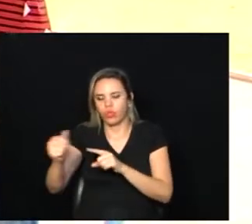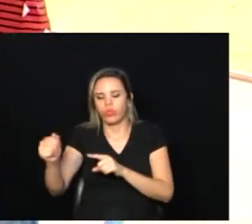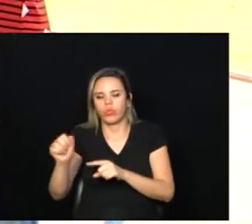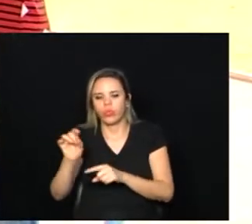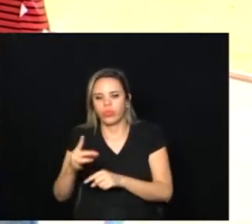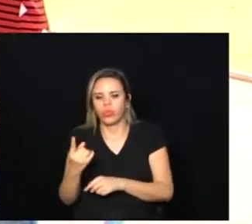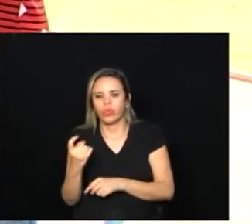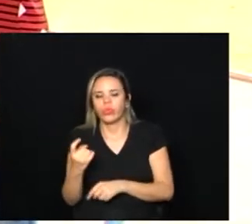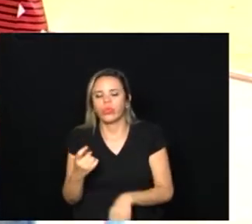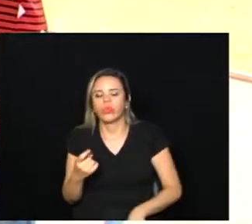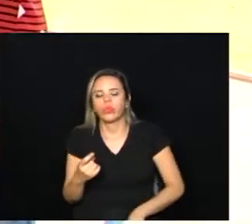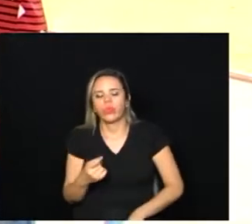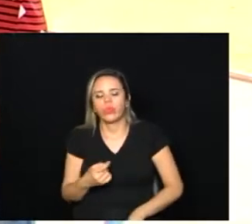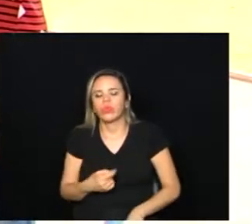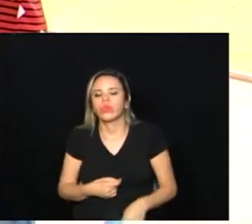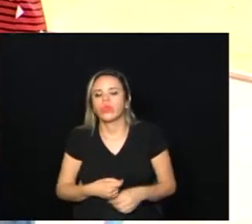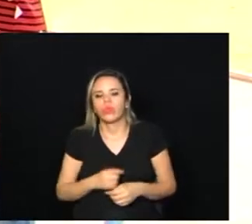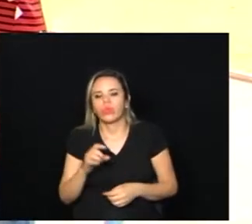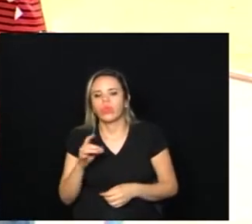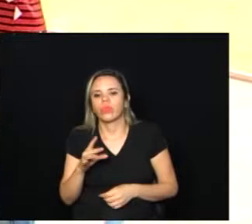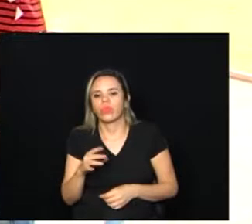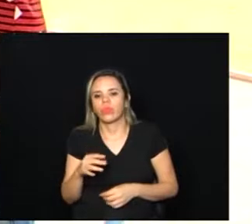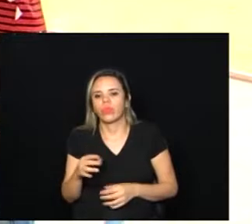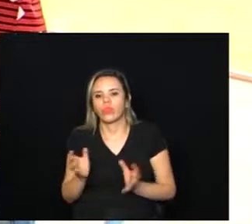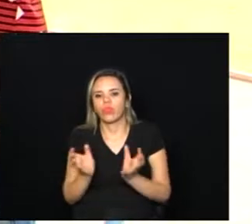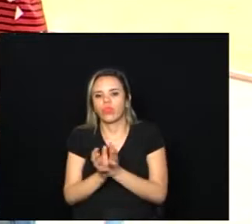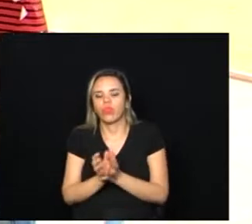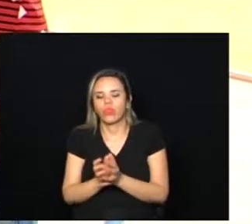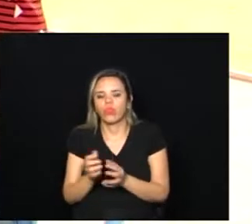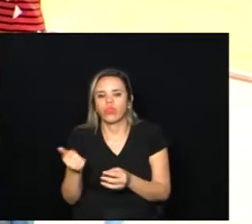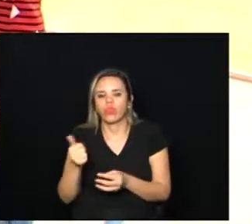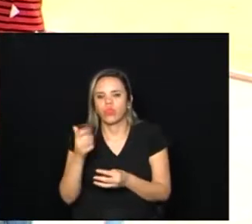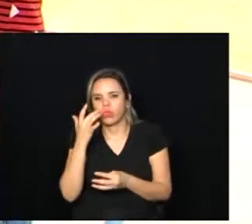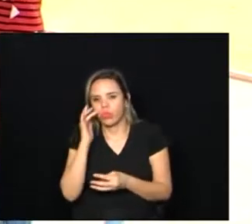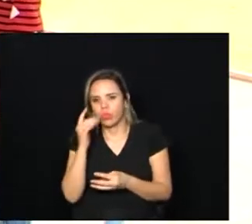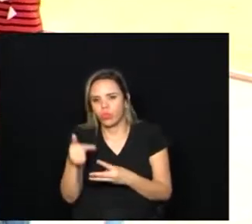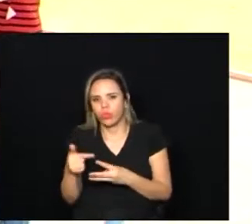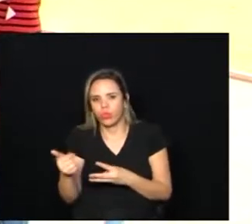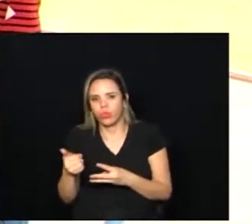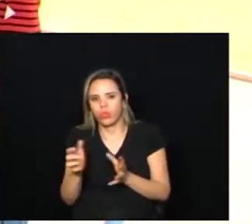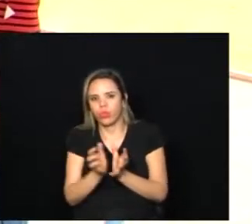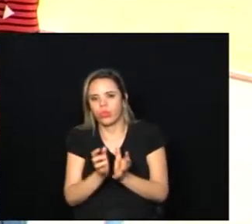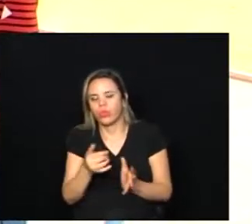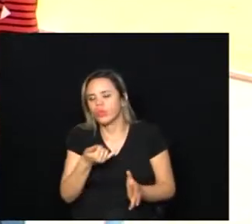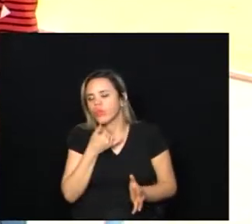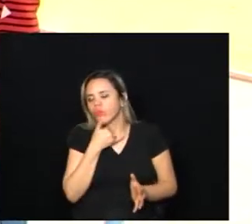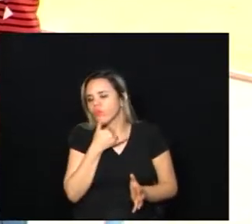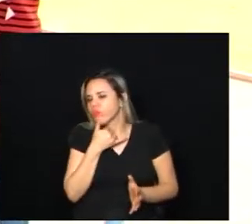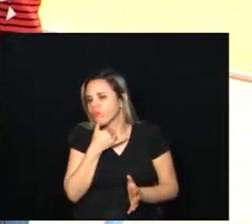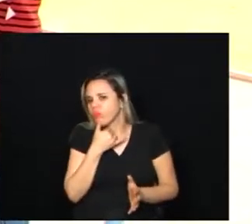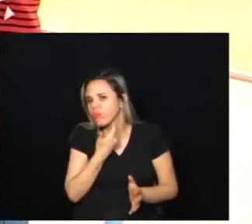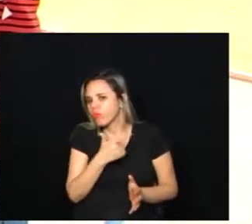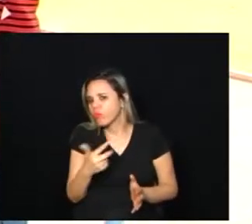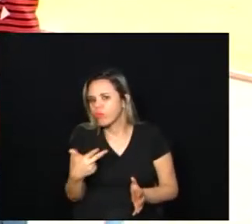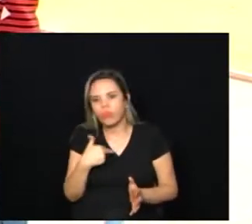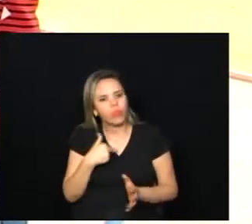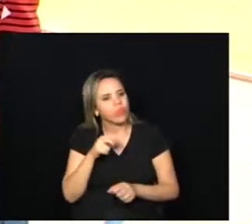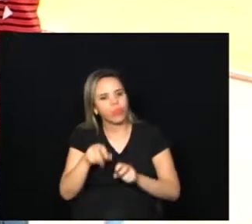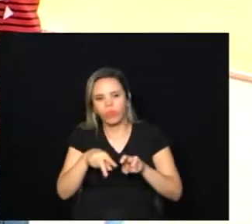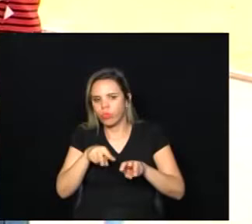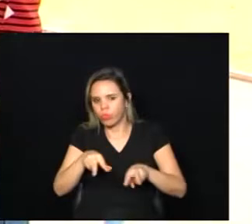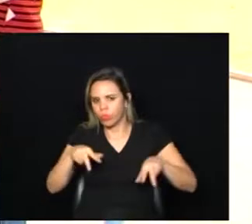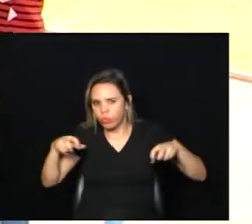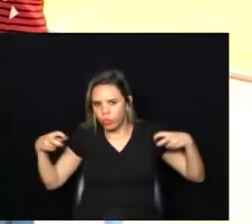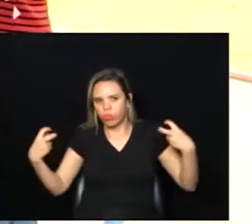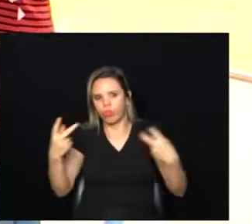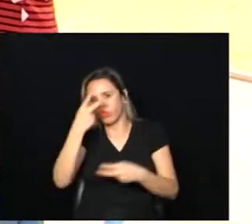é a única, que é só a Série Ouro, que é a primeira edição, e infelizmente não vai poder ter o público,